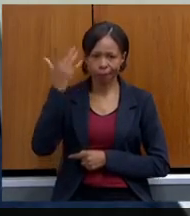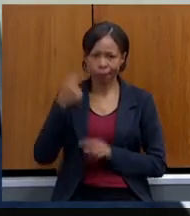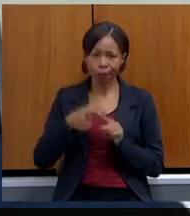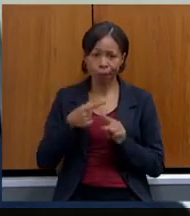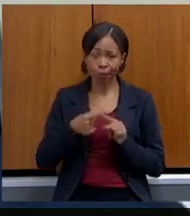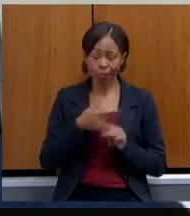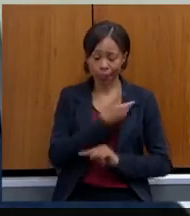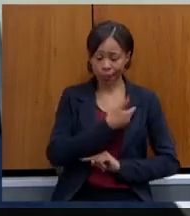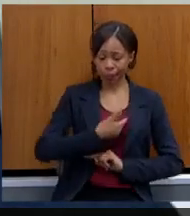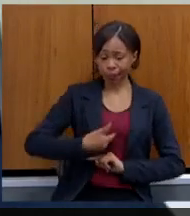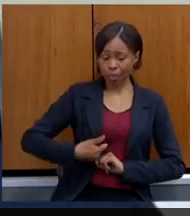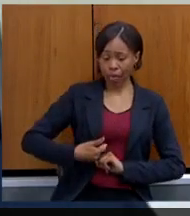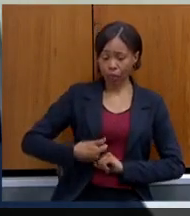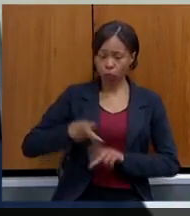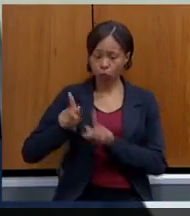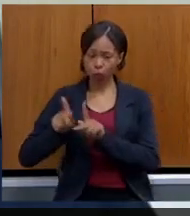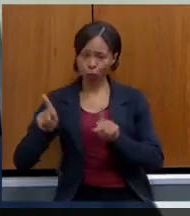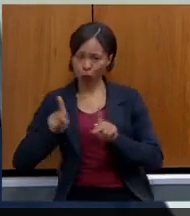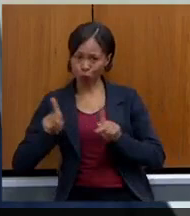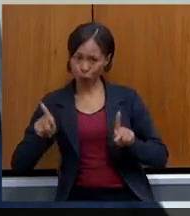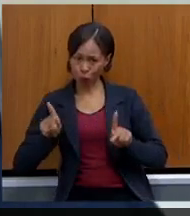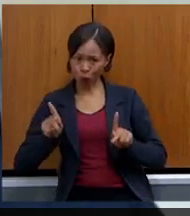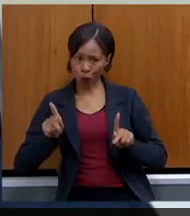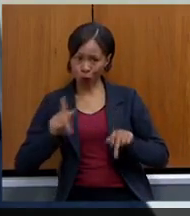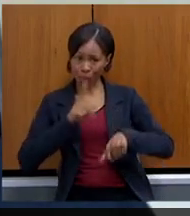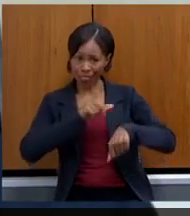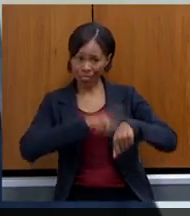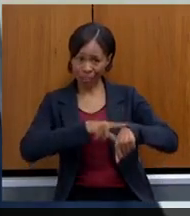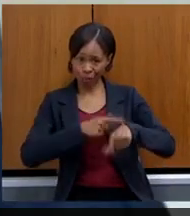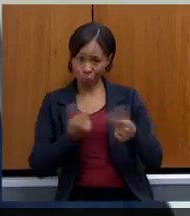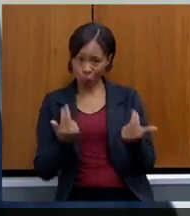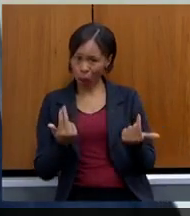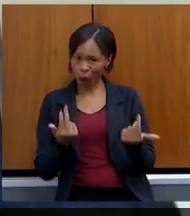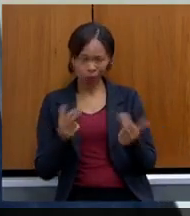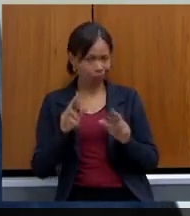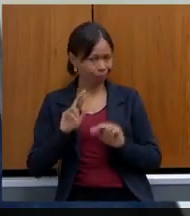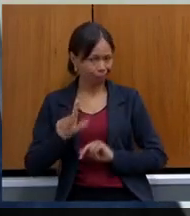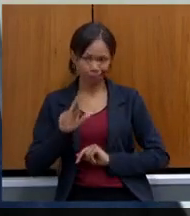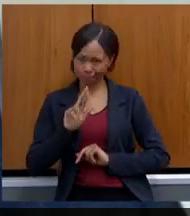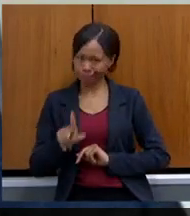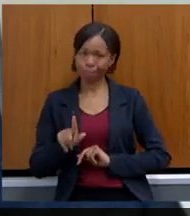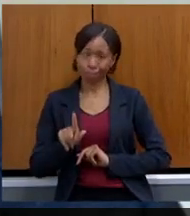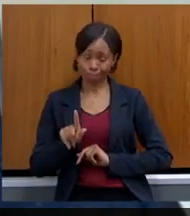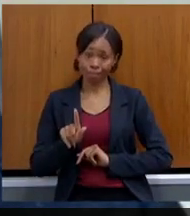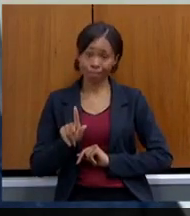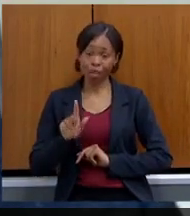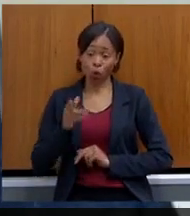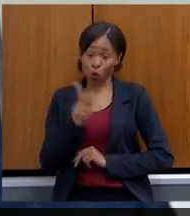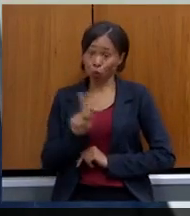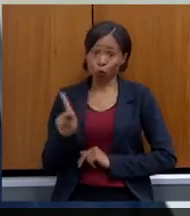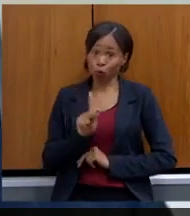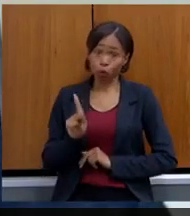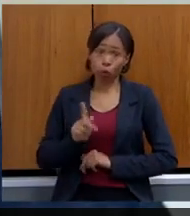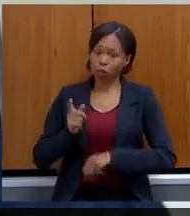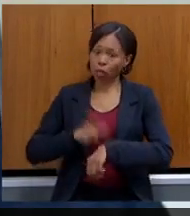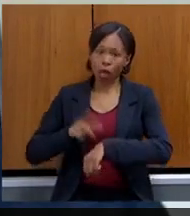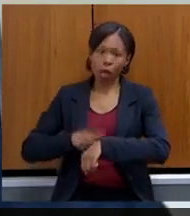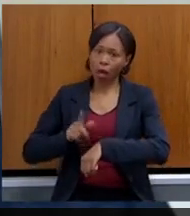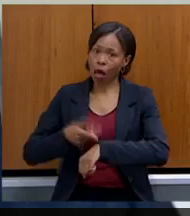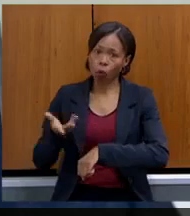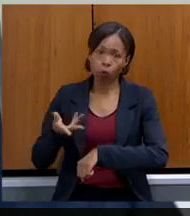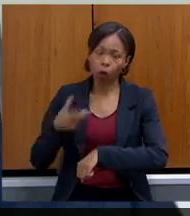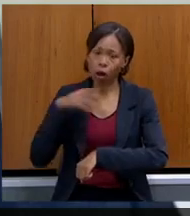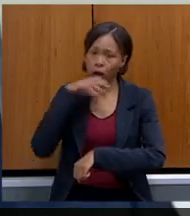professores estão ávidas por receber um título com relação a Eva situação deles então é